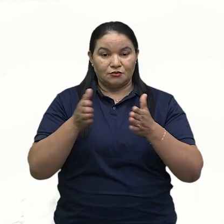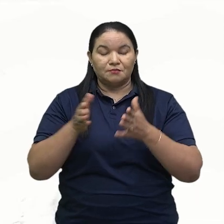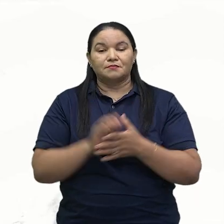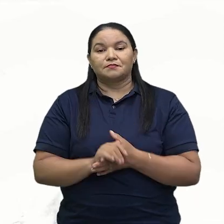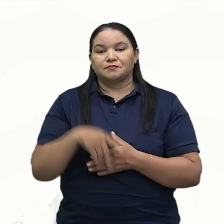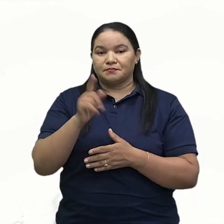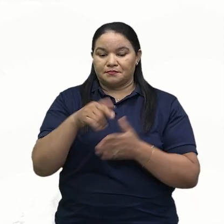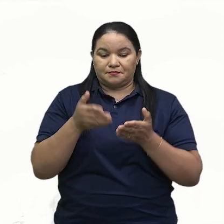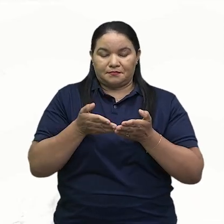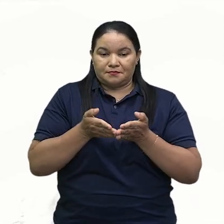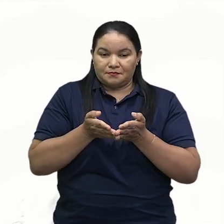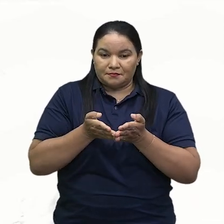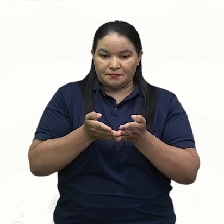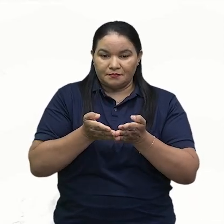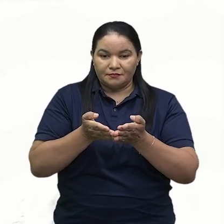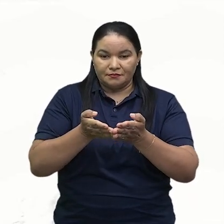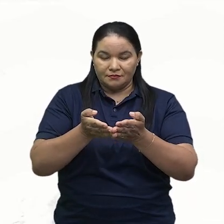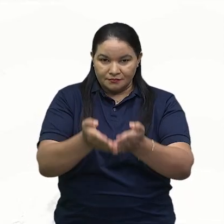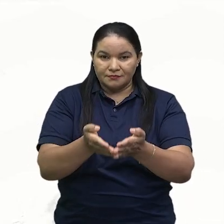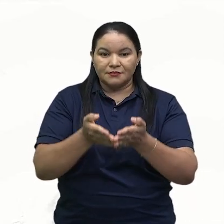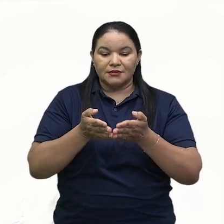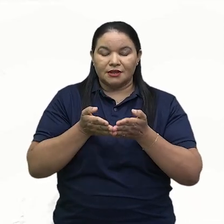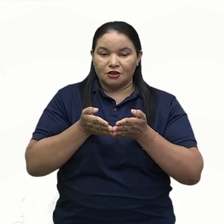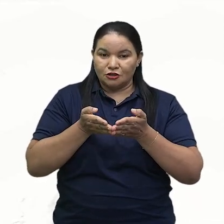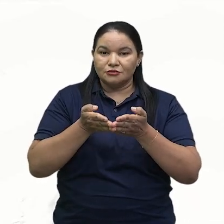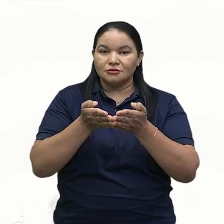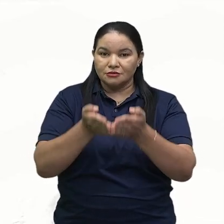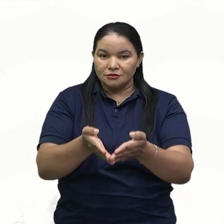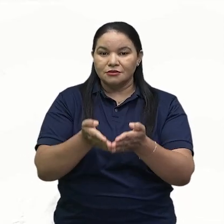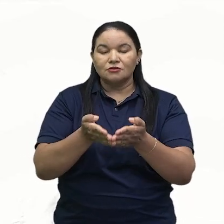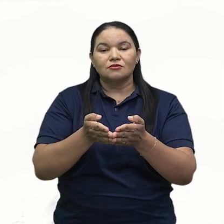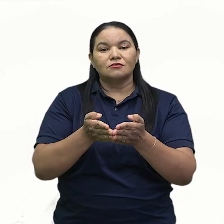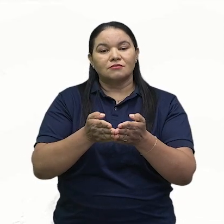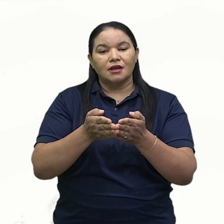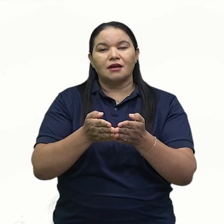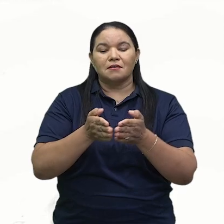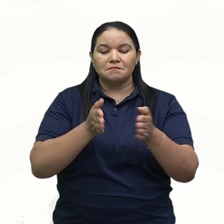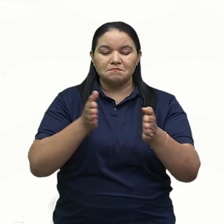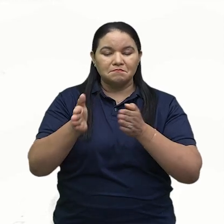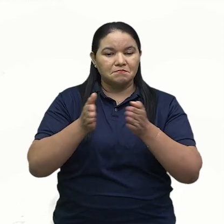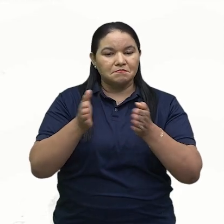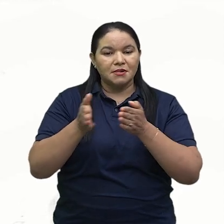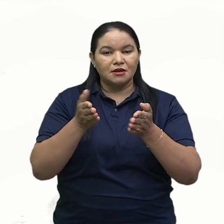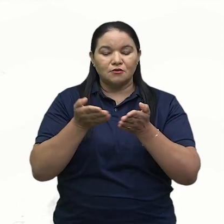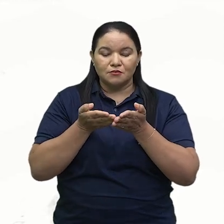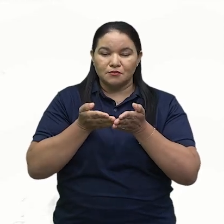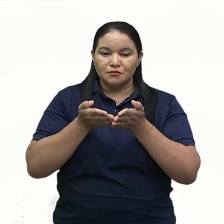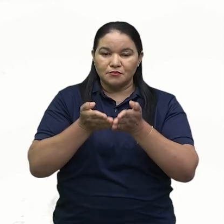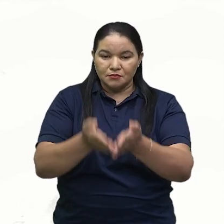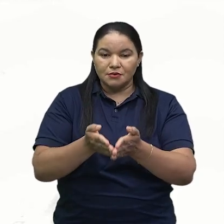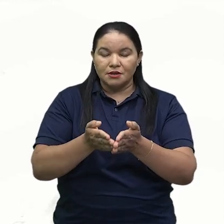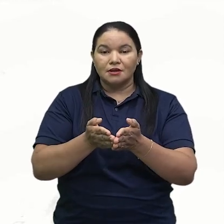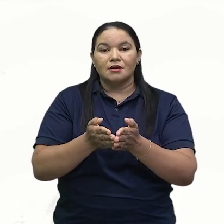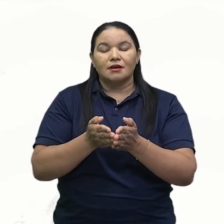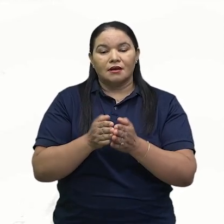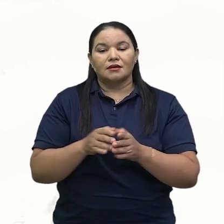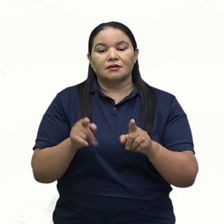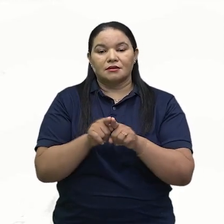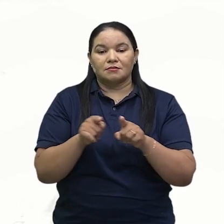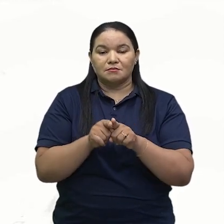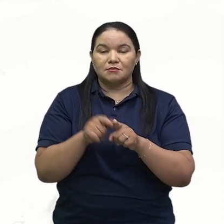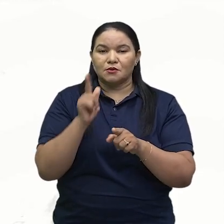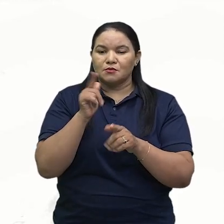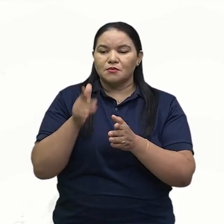grandes navegações, durante a expansão marítima e comercial, quando a Europa